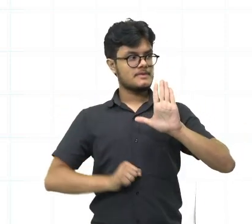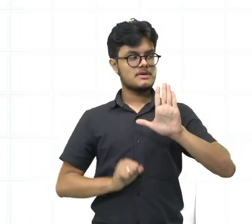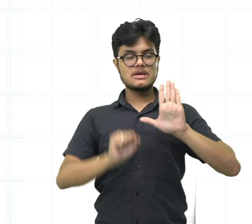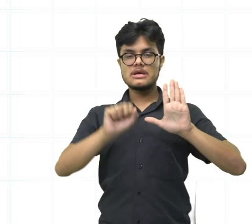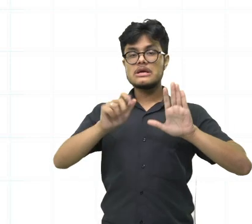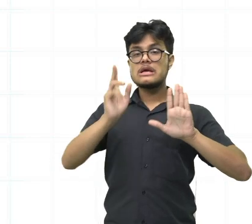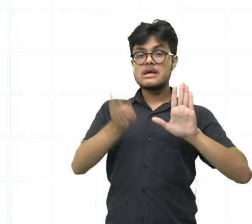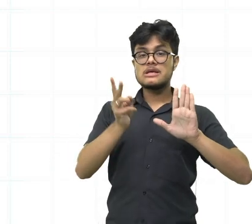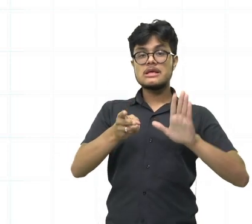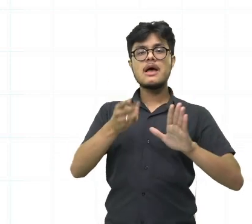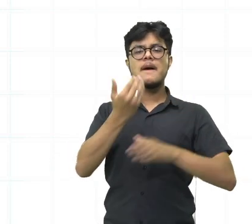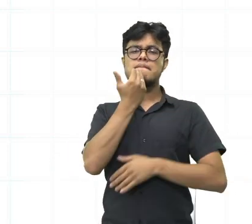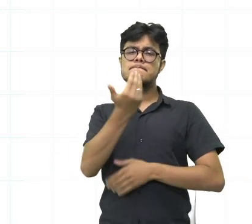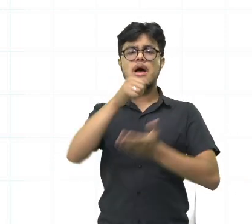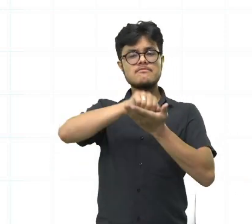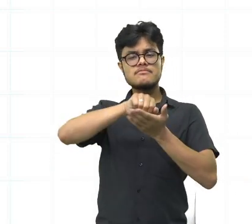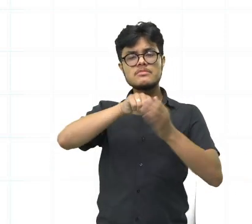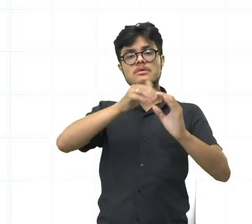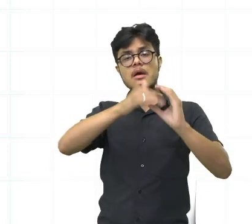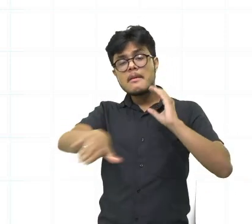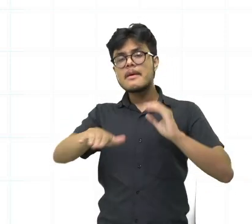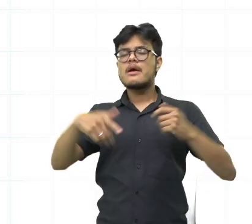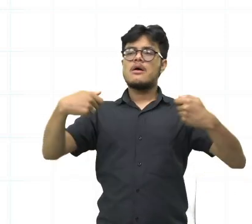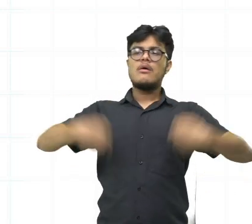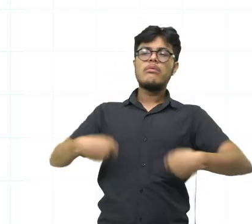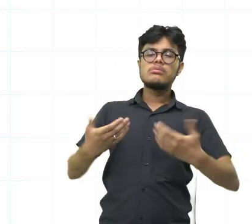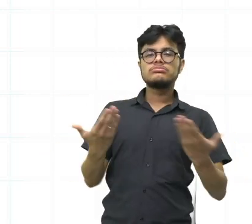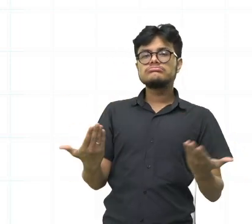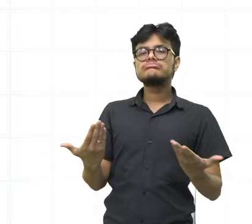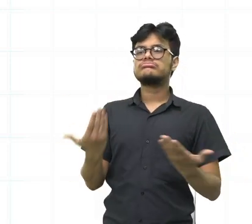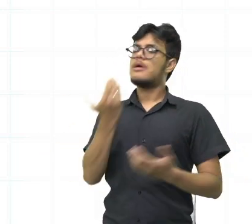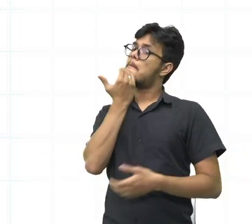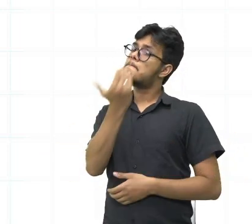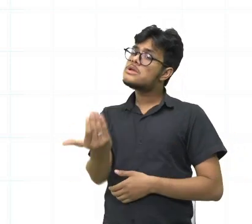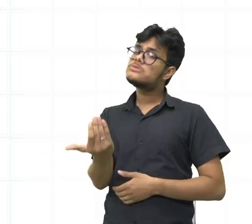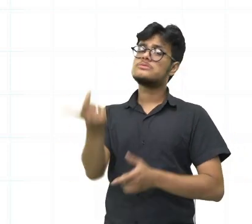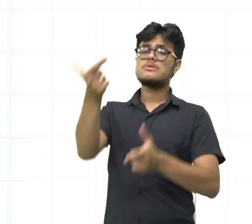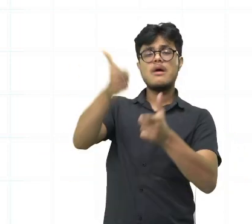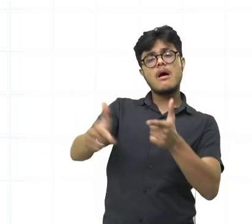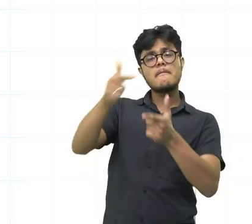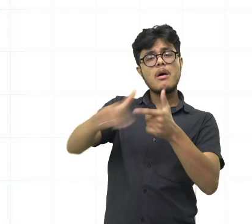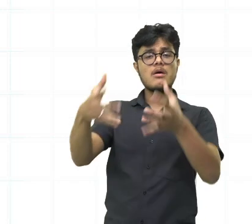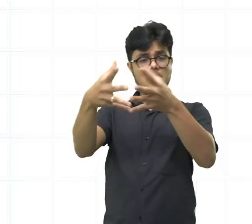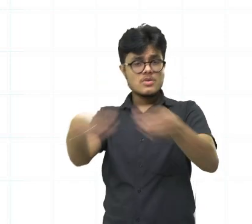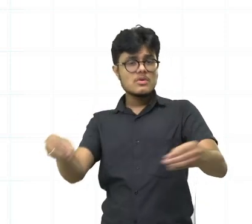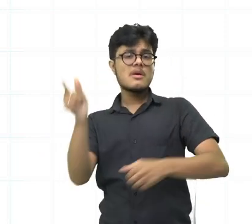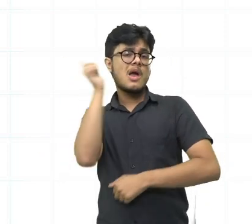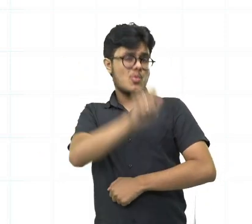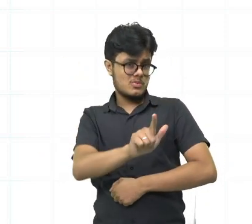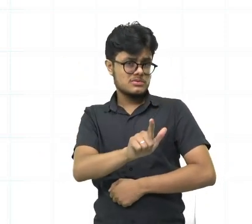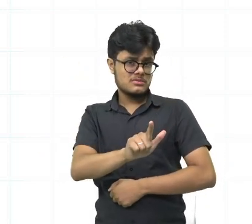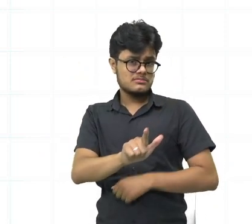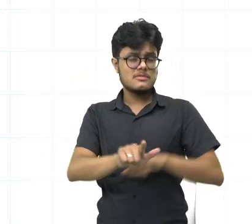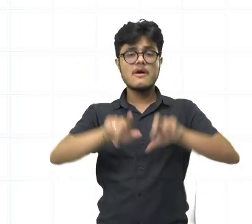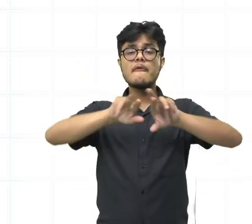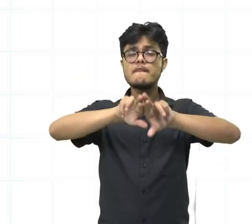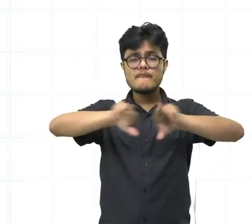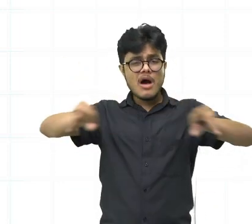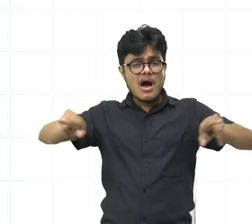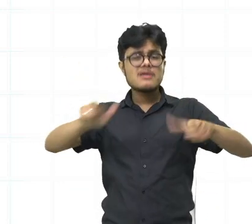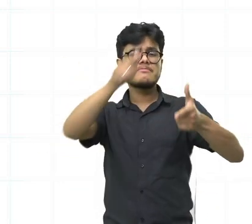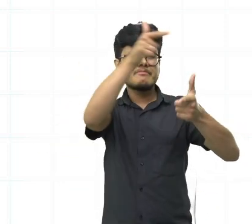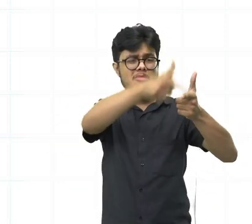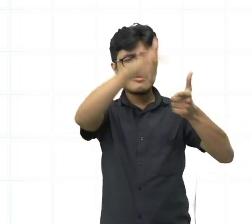remetente solicita alguma medida ou solução àquele ou àqueles que